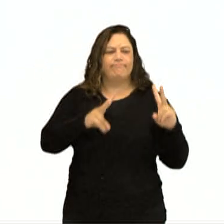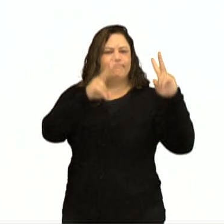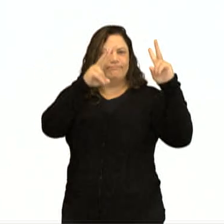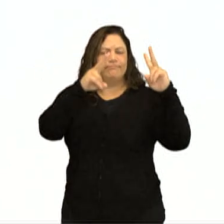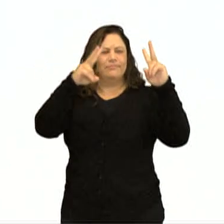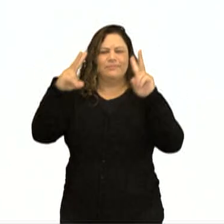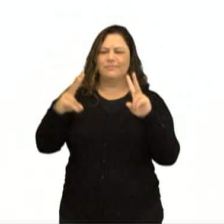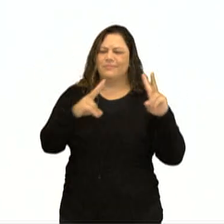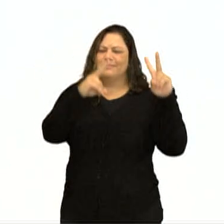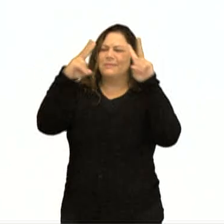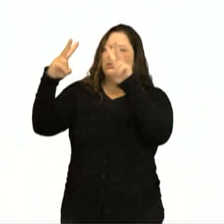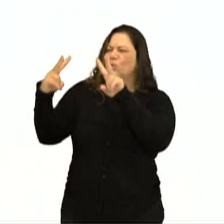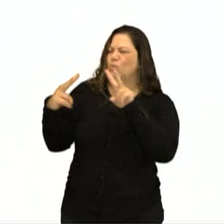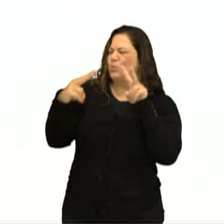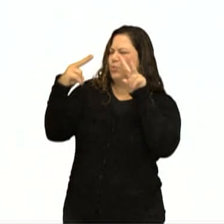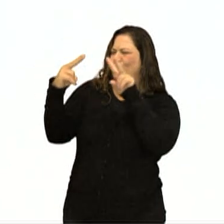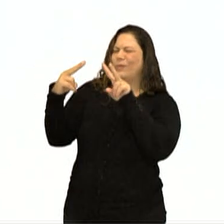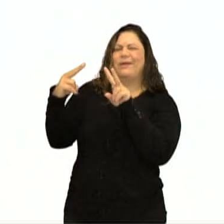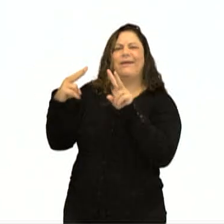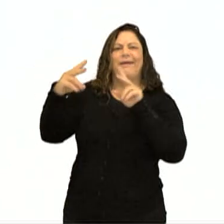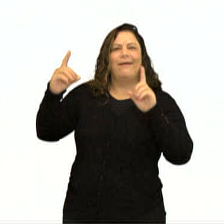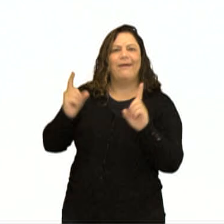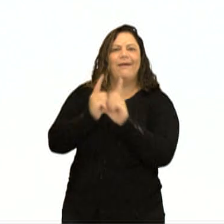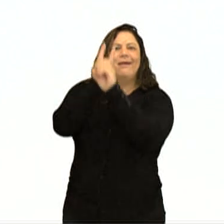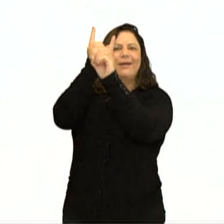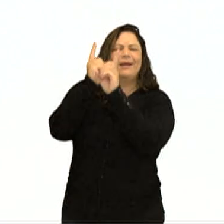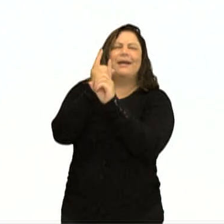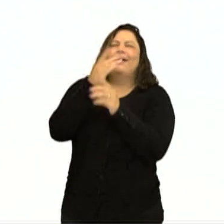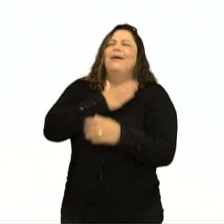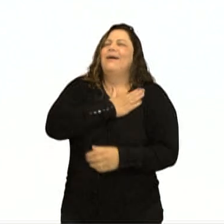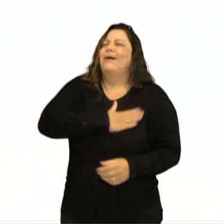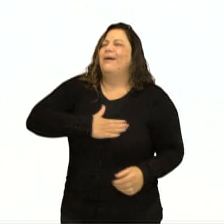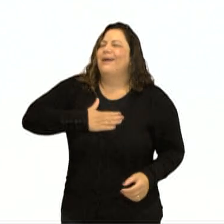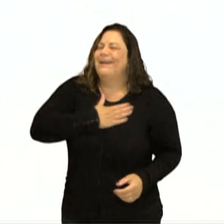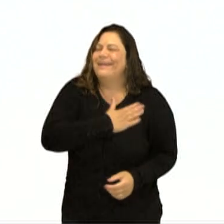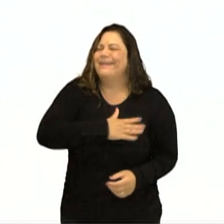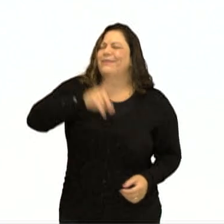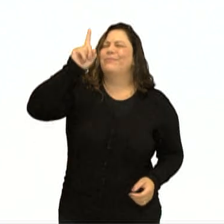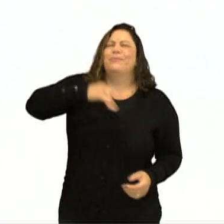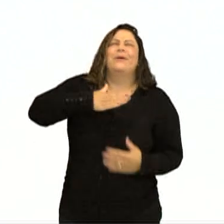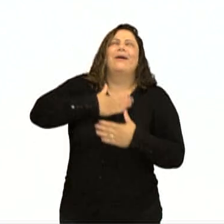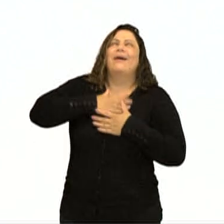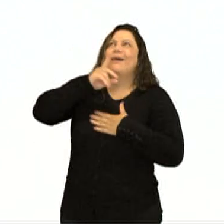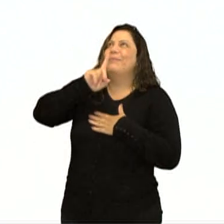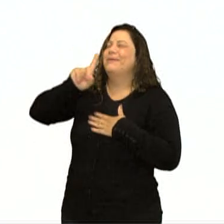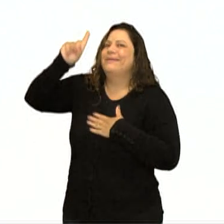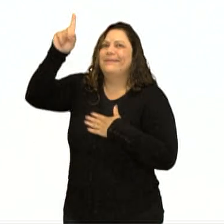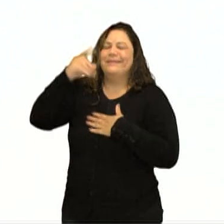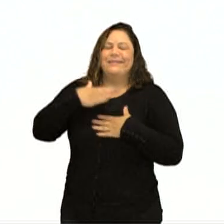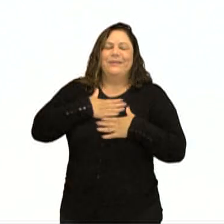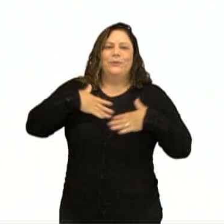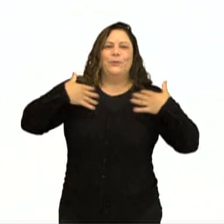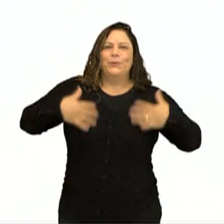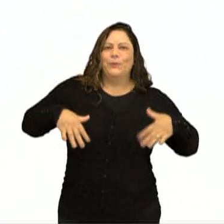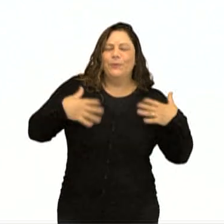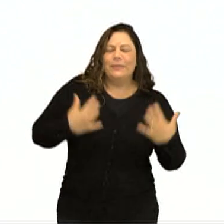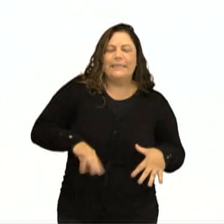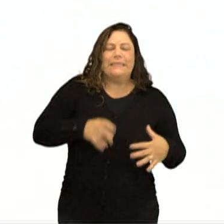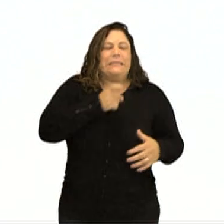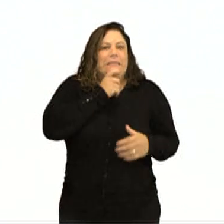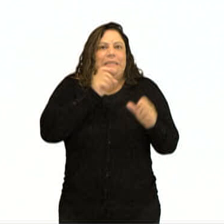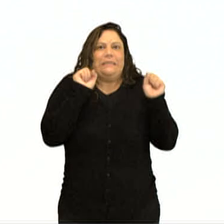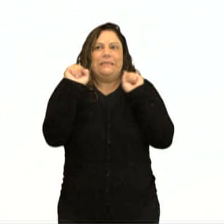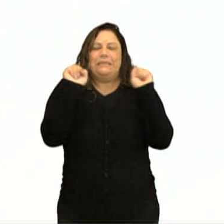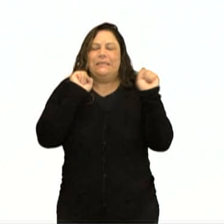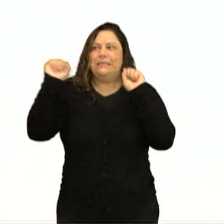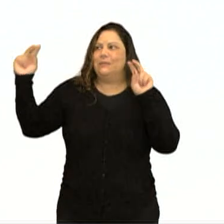olhos teus resolvem se encontrar, ai que bom que isso é, meu Deus, que frio que me dá o encontro desse